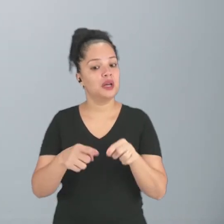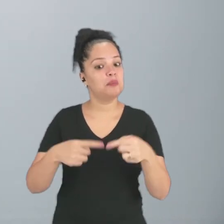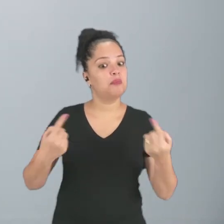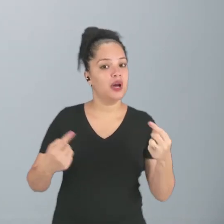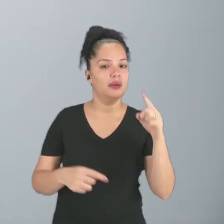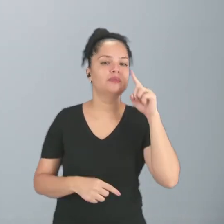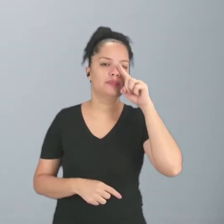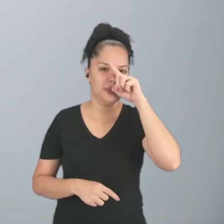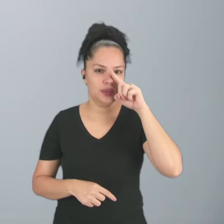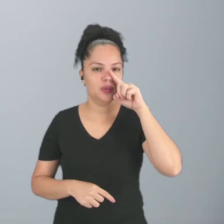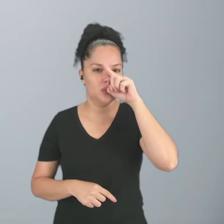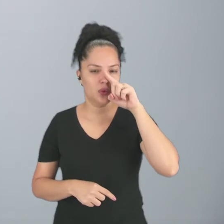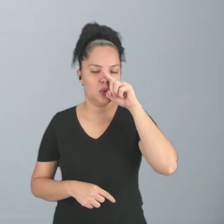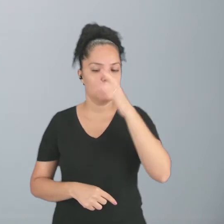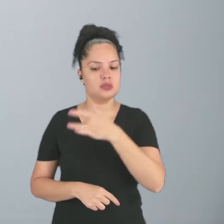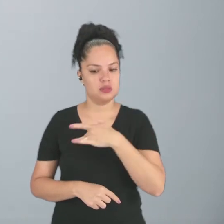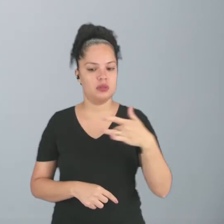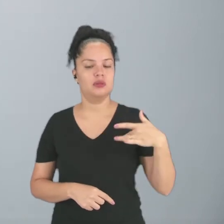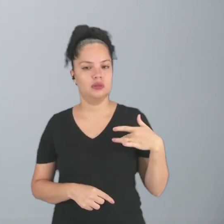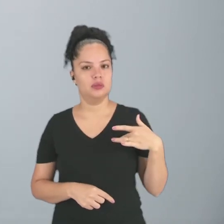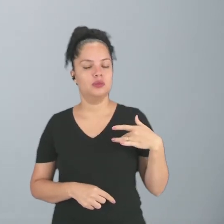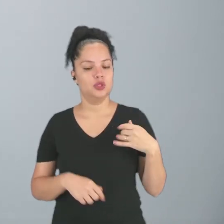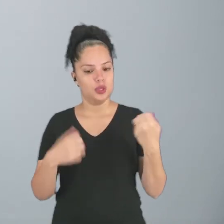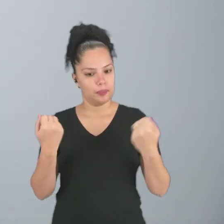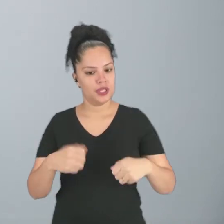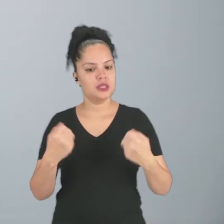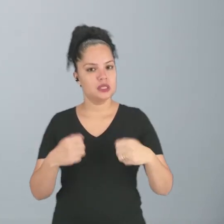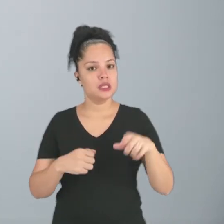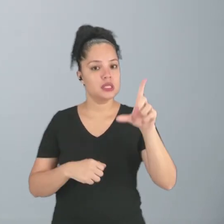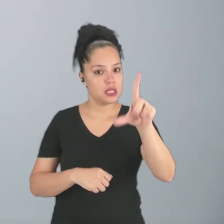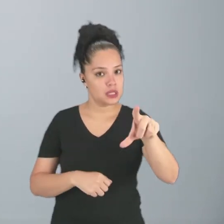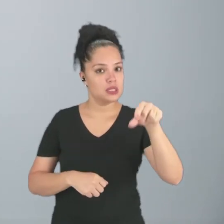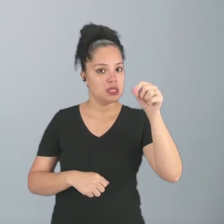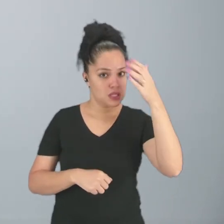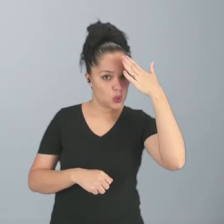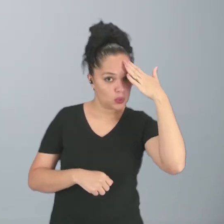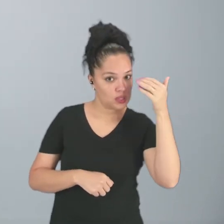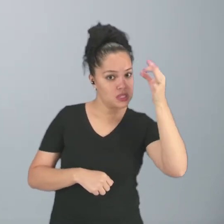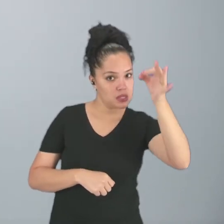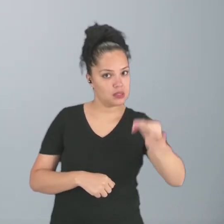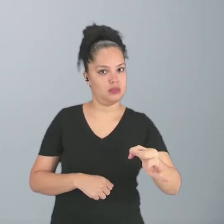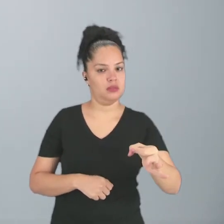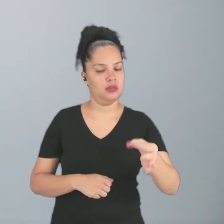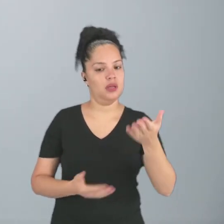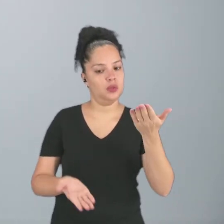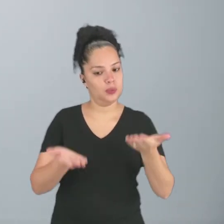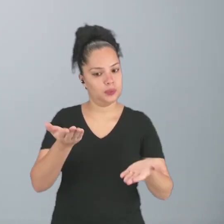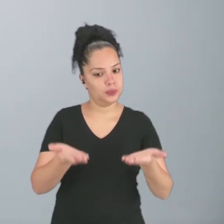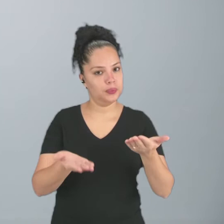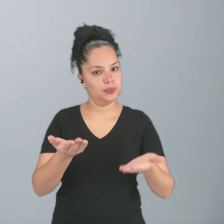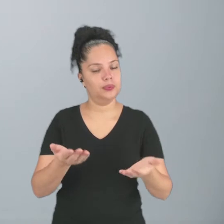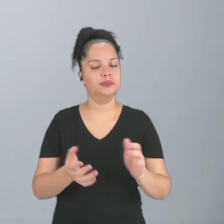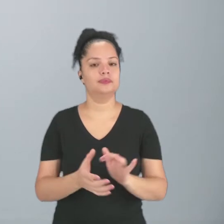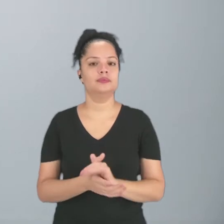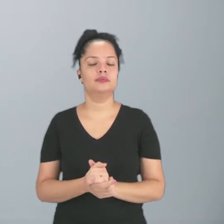porém faz muito mal à saúde. Então, nós temos sempre que saber dosar a quantidade, como e quando